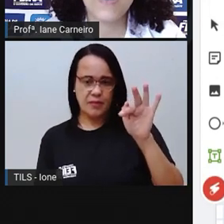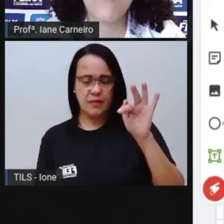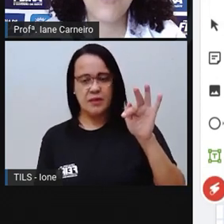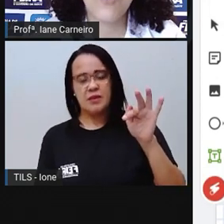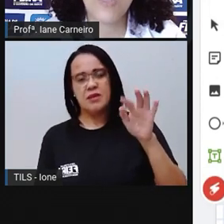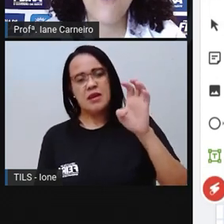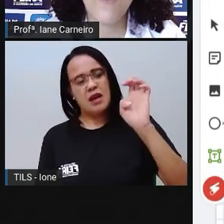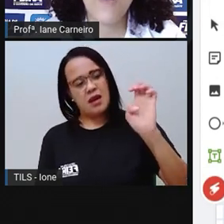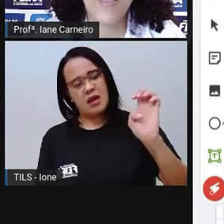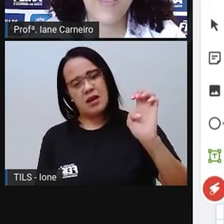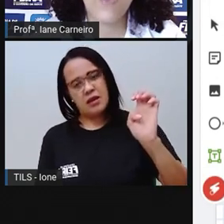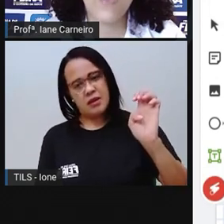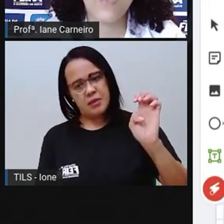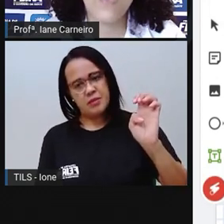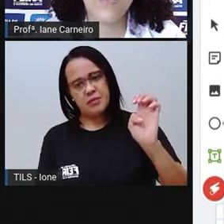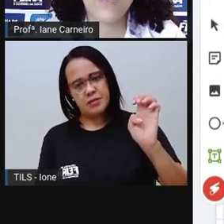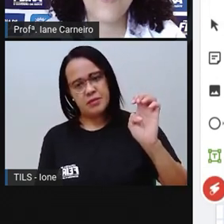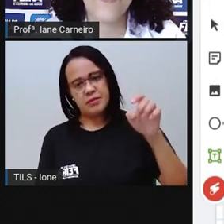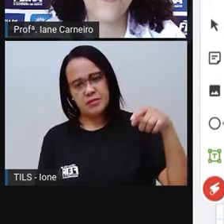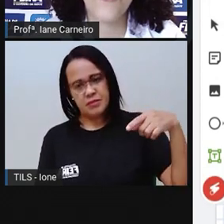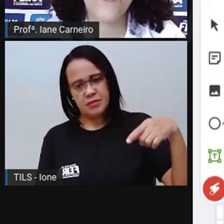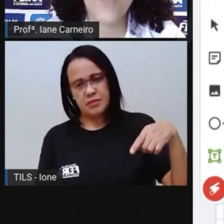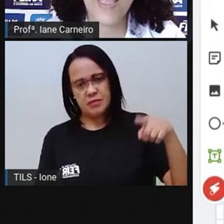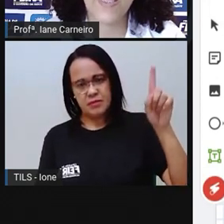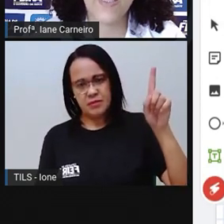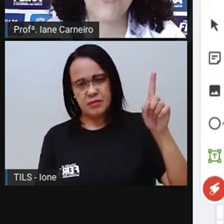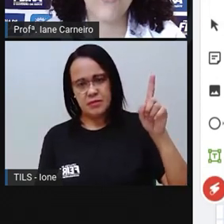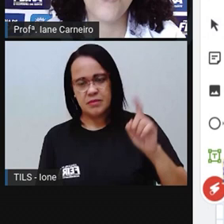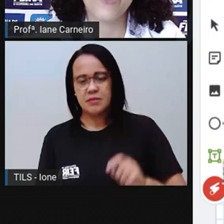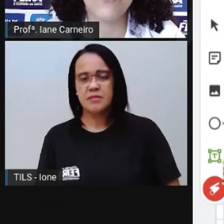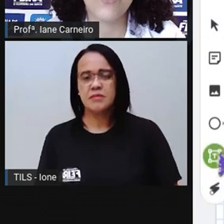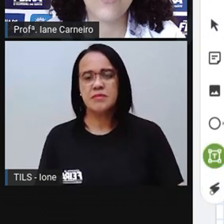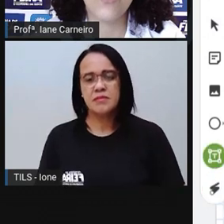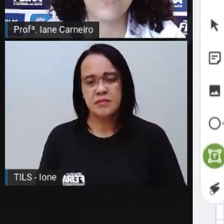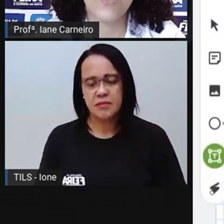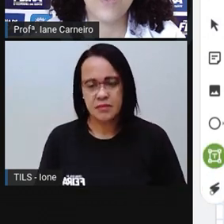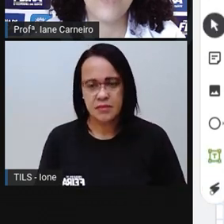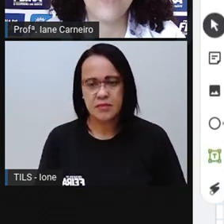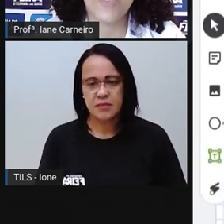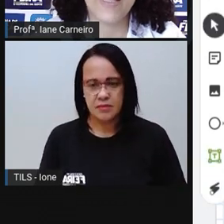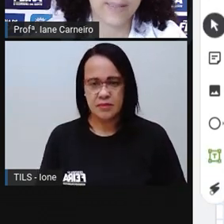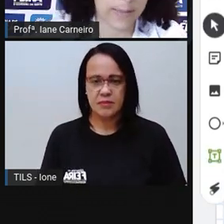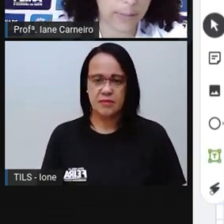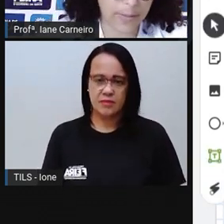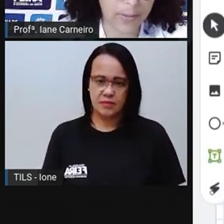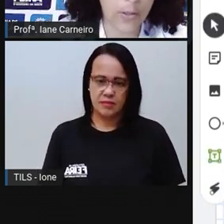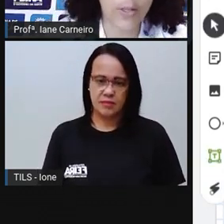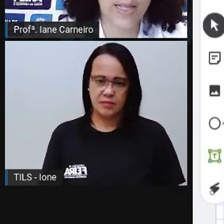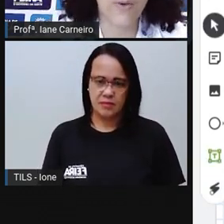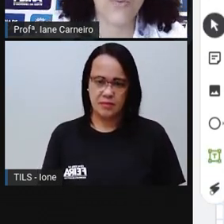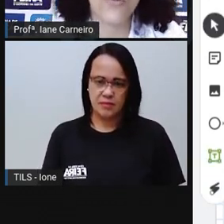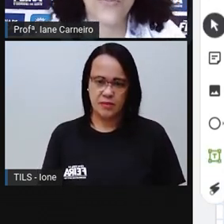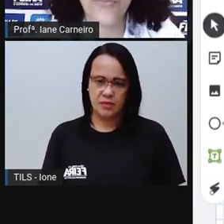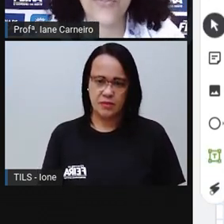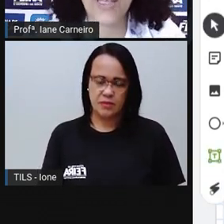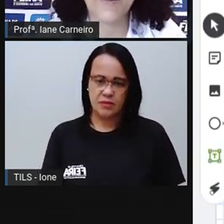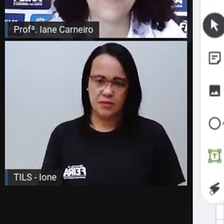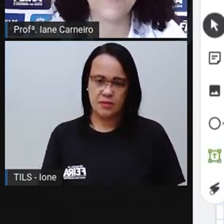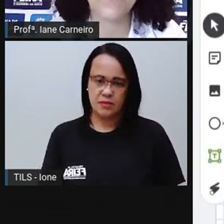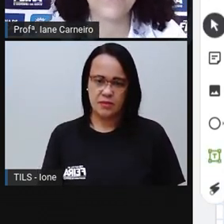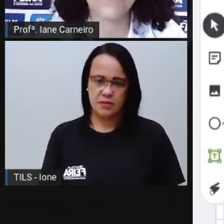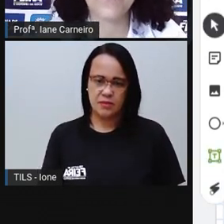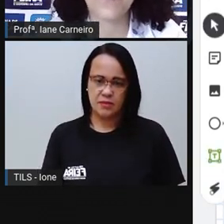da vogal E, ó. Fé, o F junto com o E. Então, a prova vai colocar o